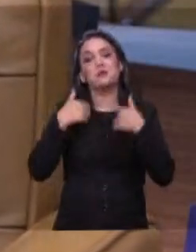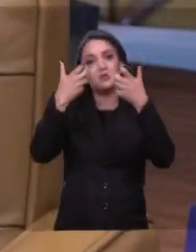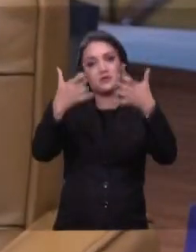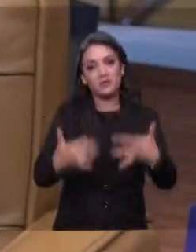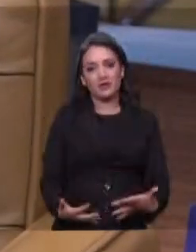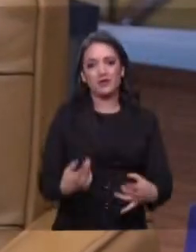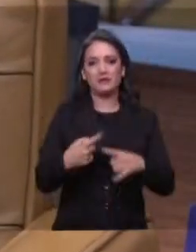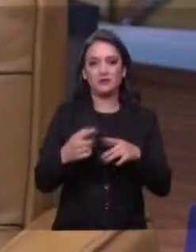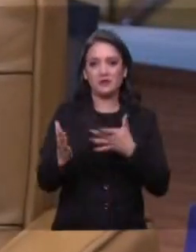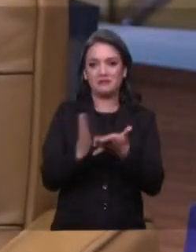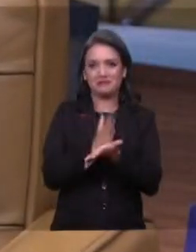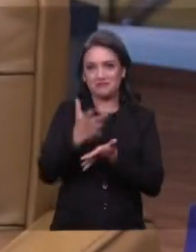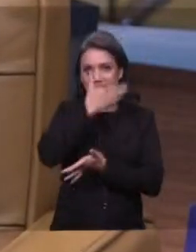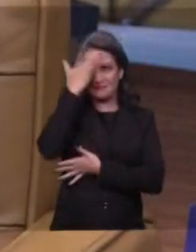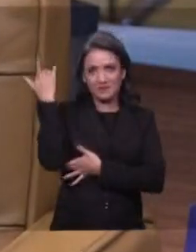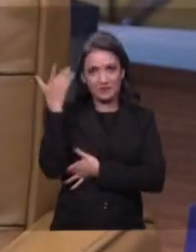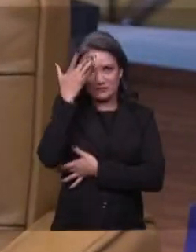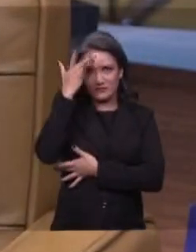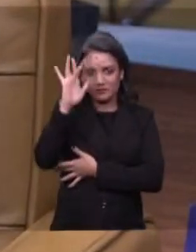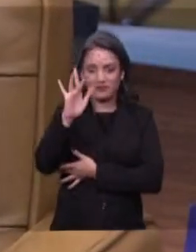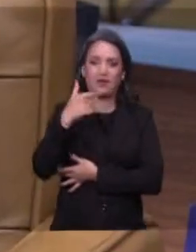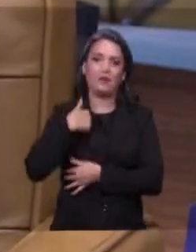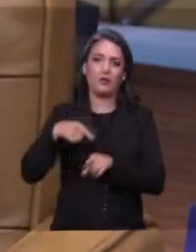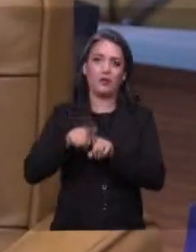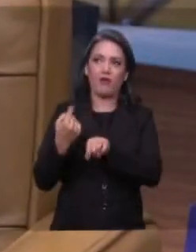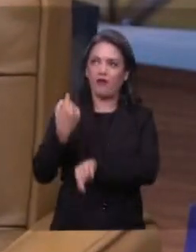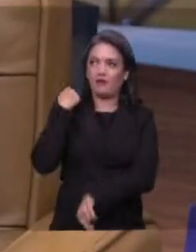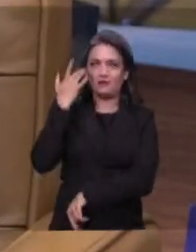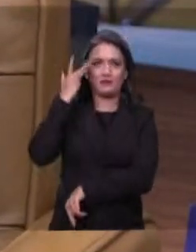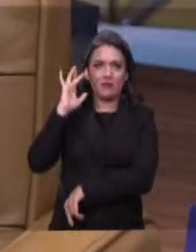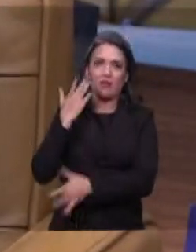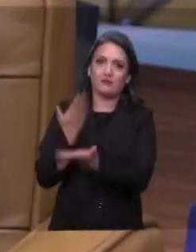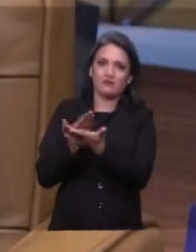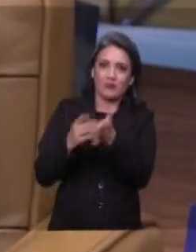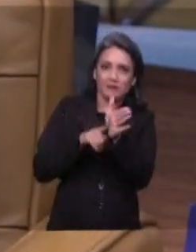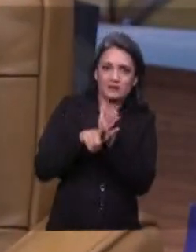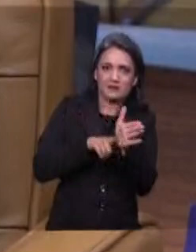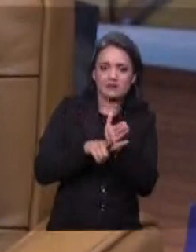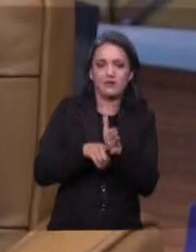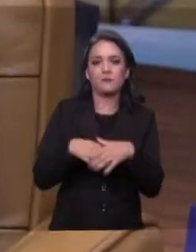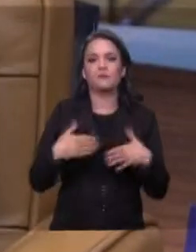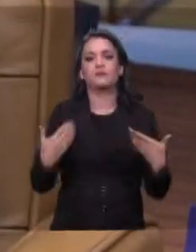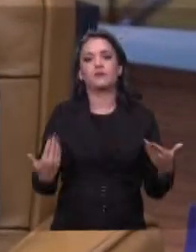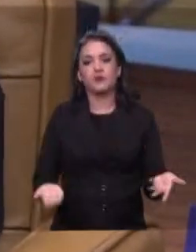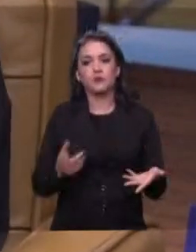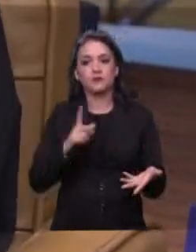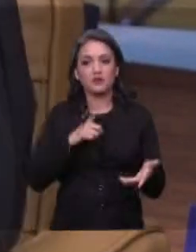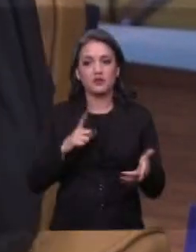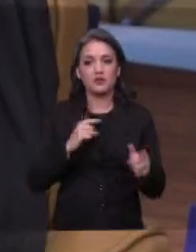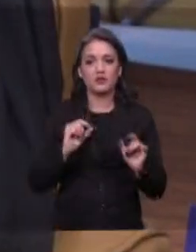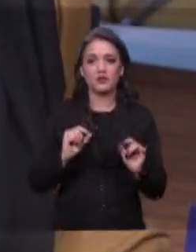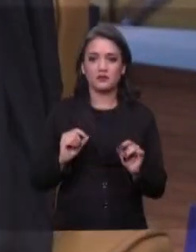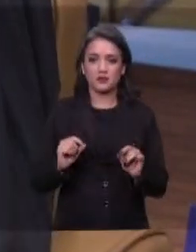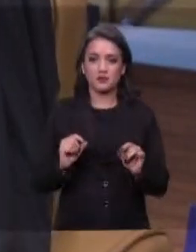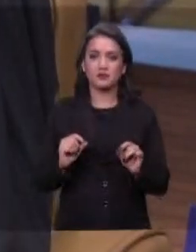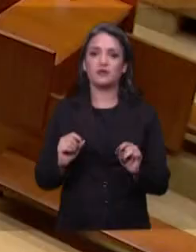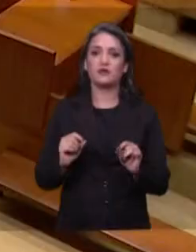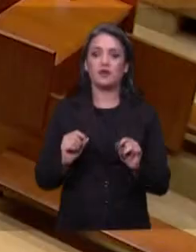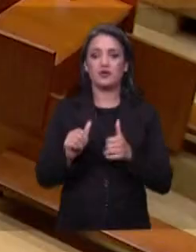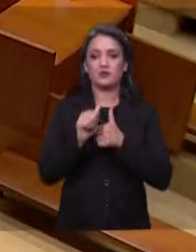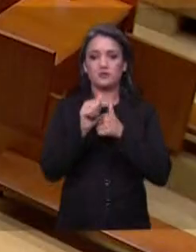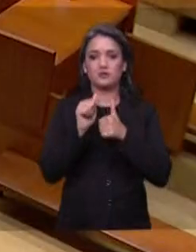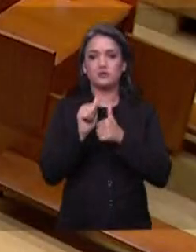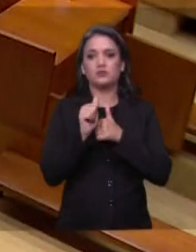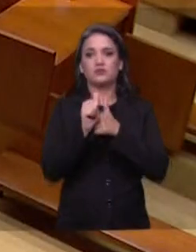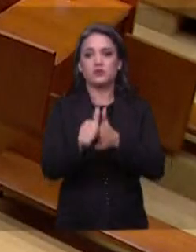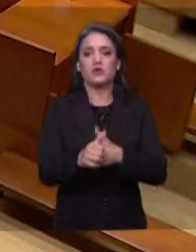exatamente de qual problema se tratava. De modo que, cumprimentando Vossa Excelência, eu estou acompanhando integralmente.